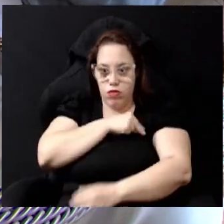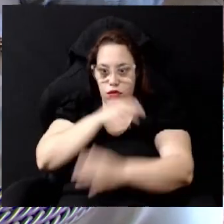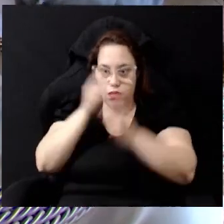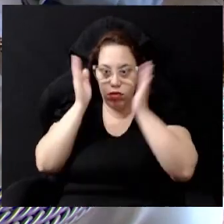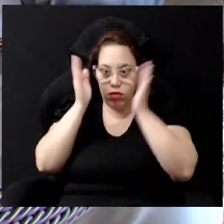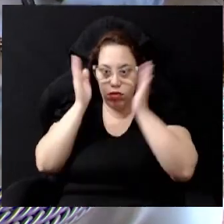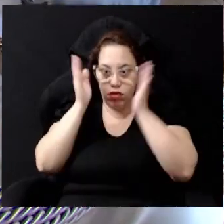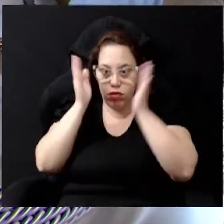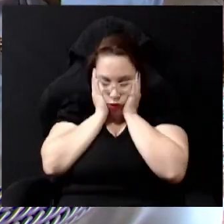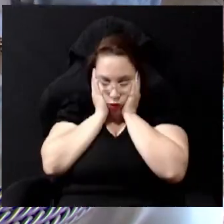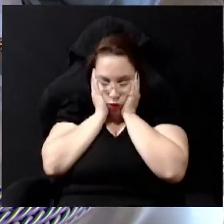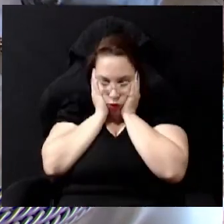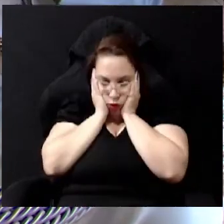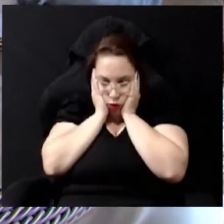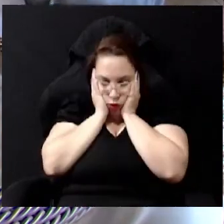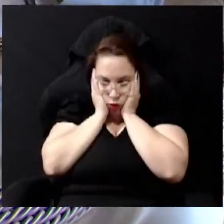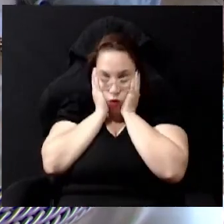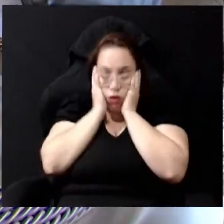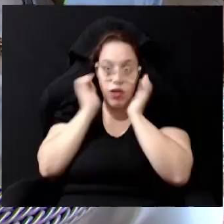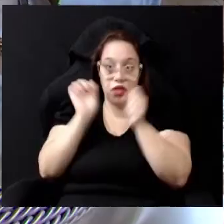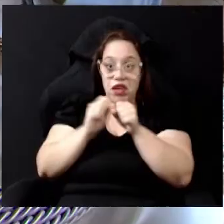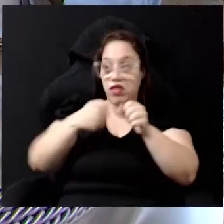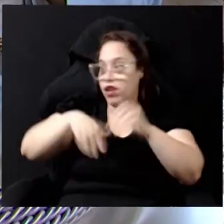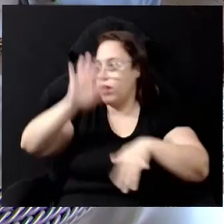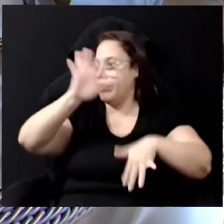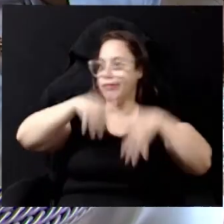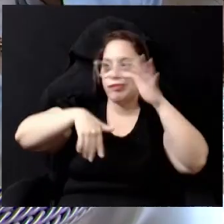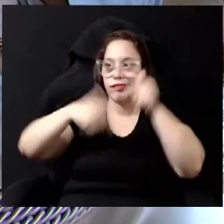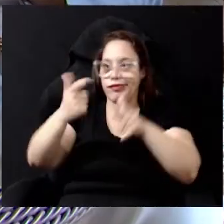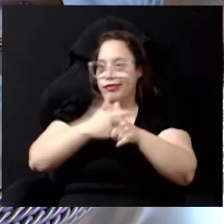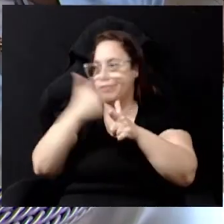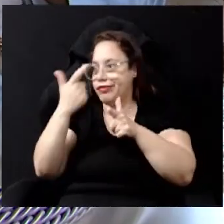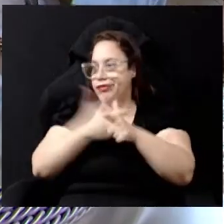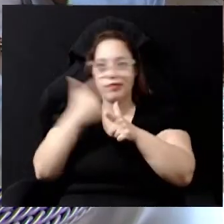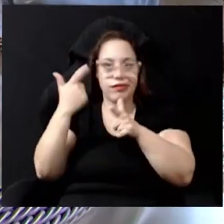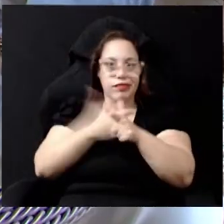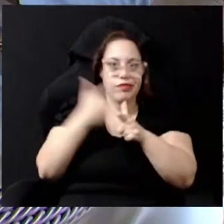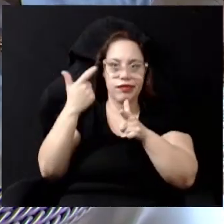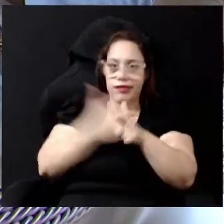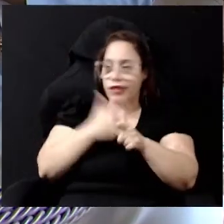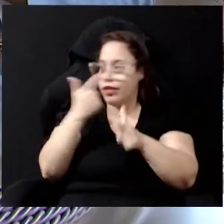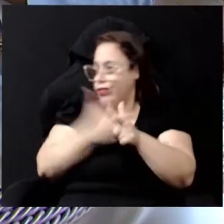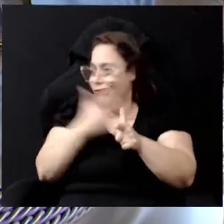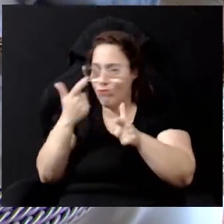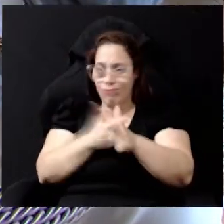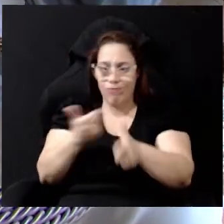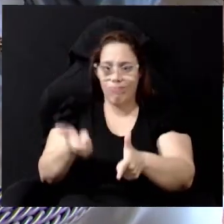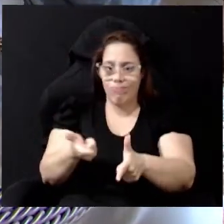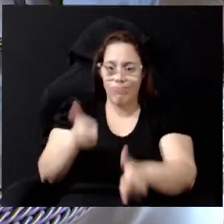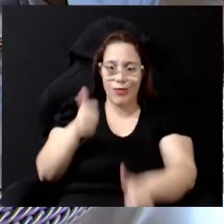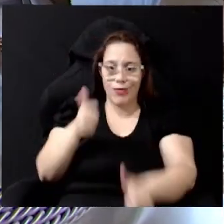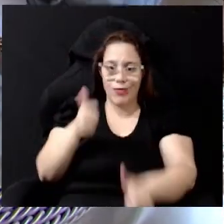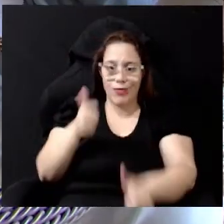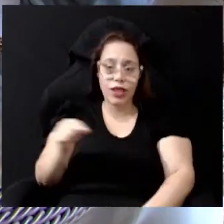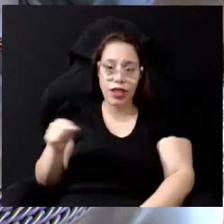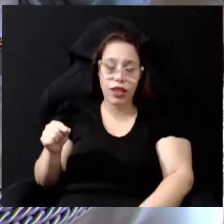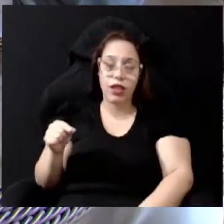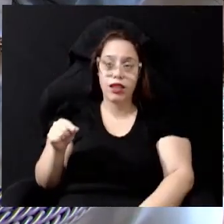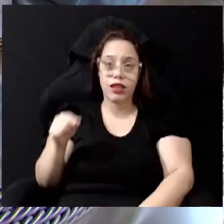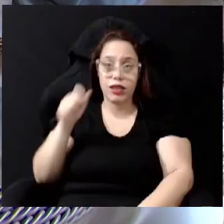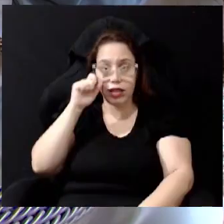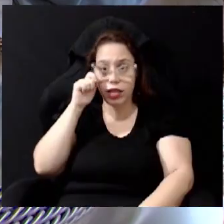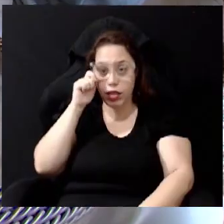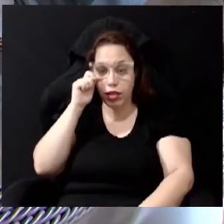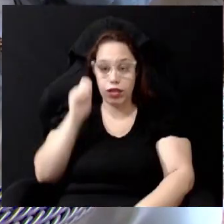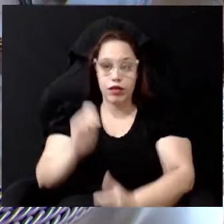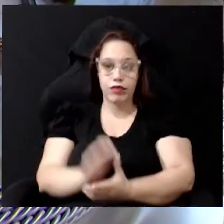e vai fazendo e vai entrando naquela ciranda financeira, vai entrando numa bola de neve, a pessoa não consegue sair daquilo. E,